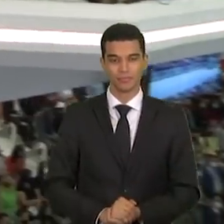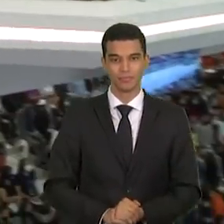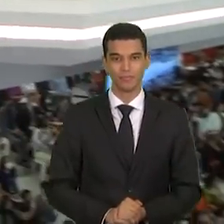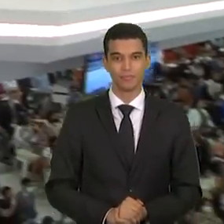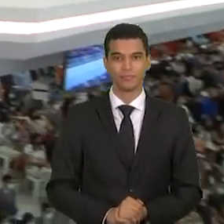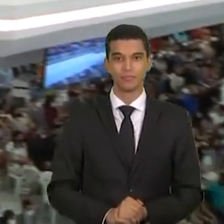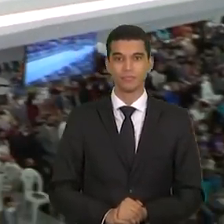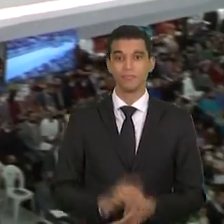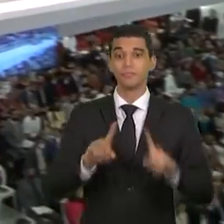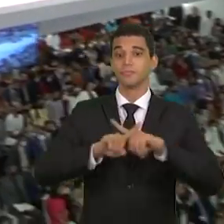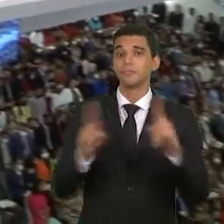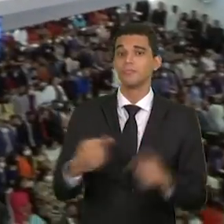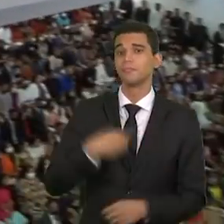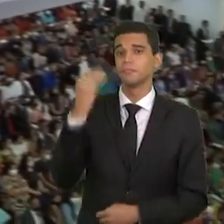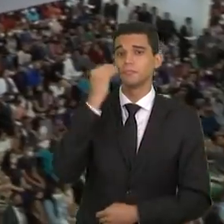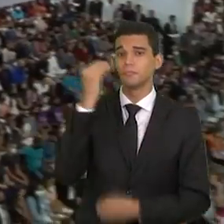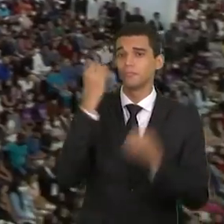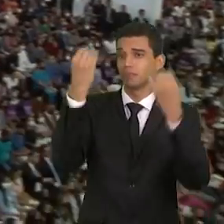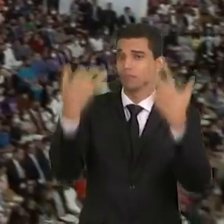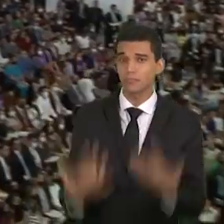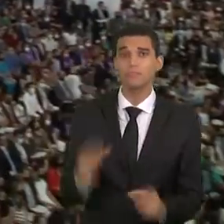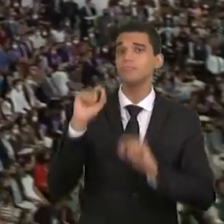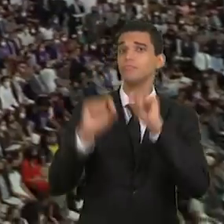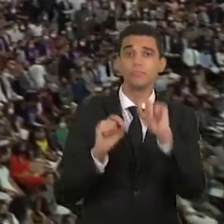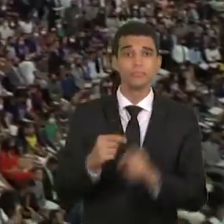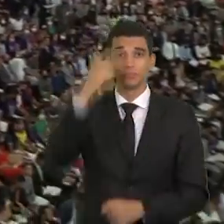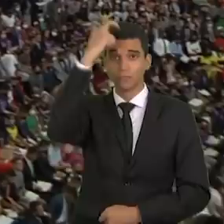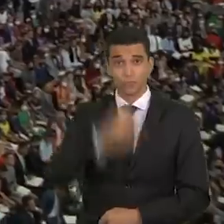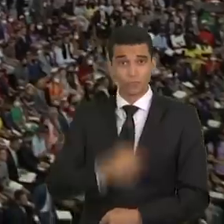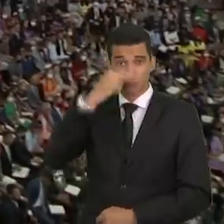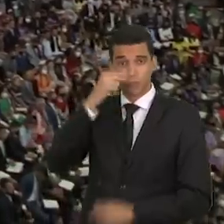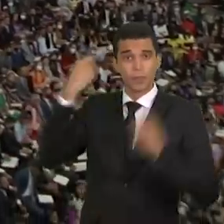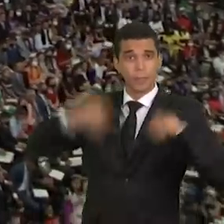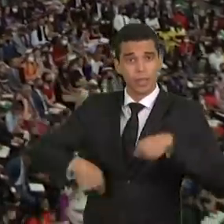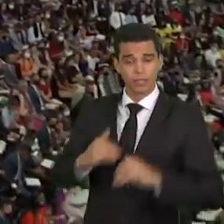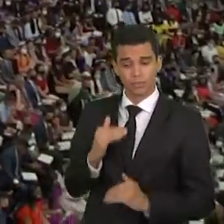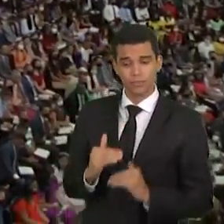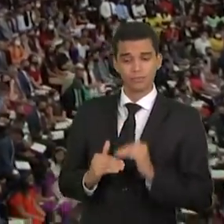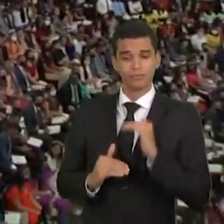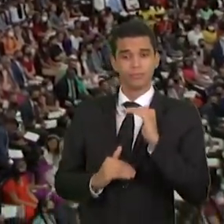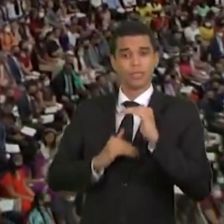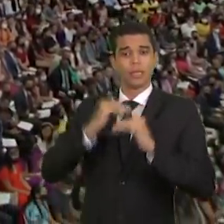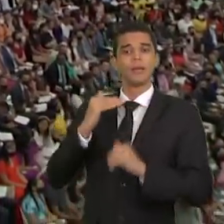Mas eu estou tentando dizer que o aperfeiçoamento deve ser progressivo.